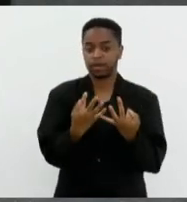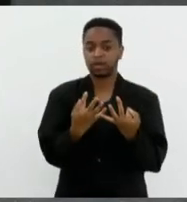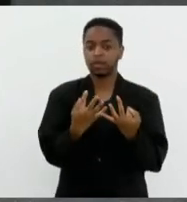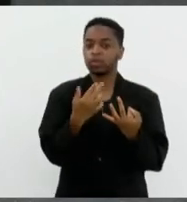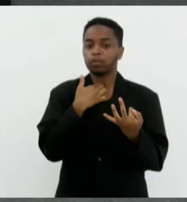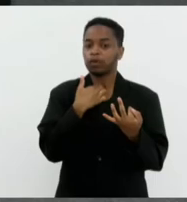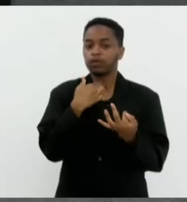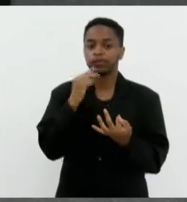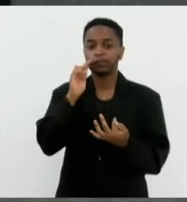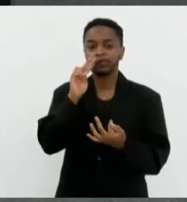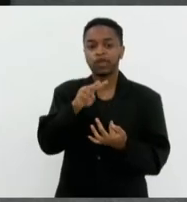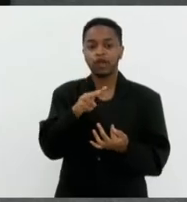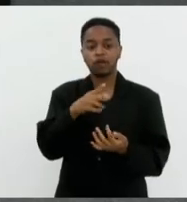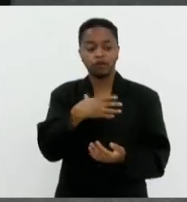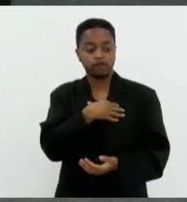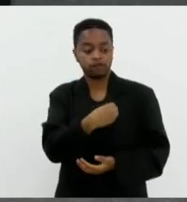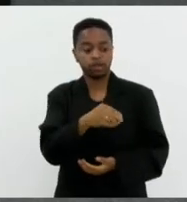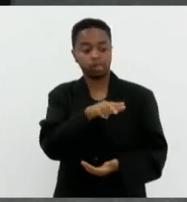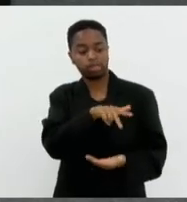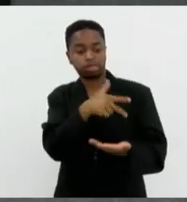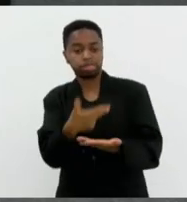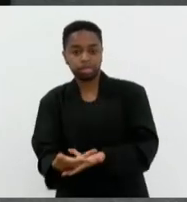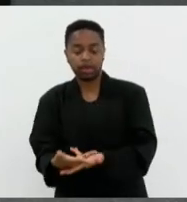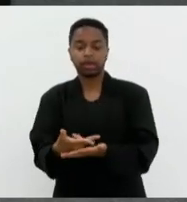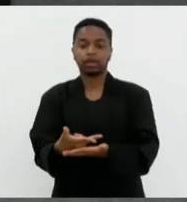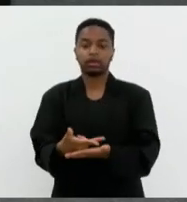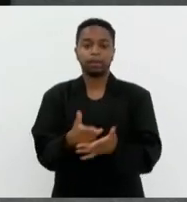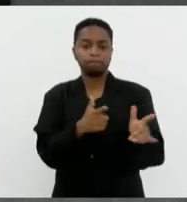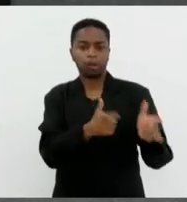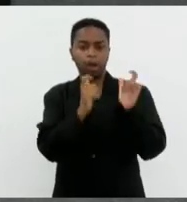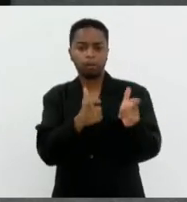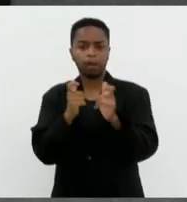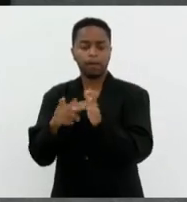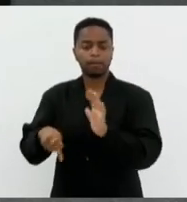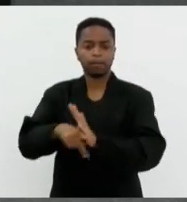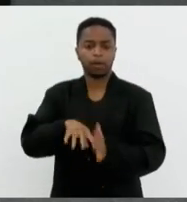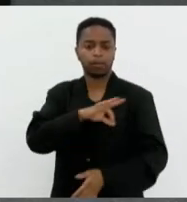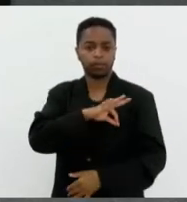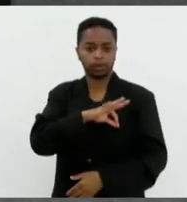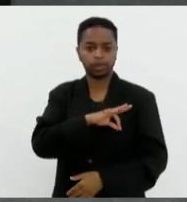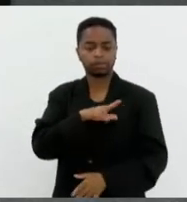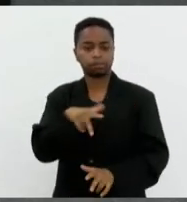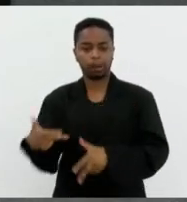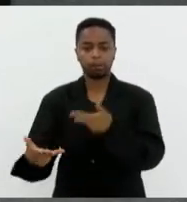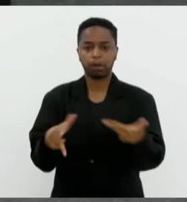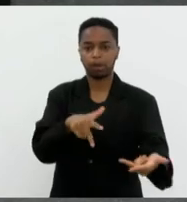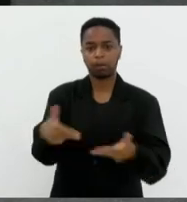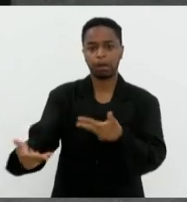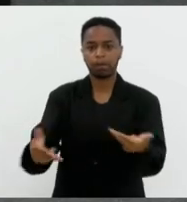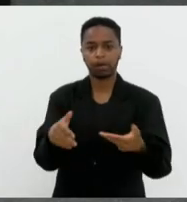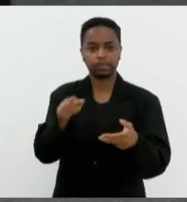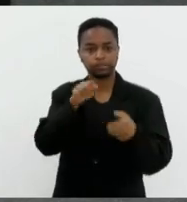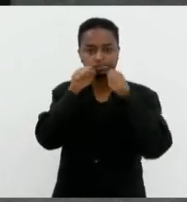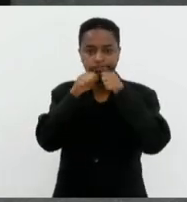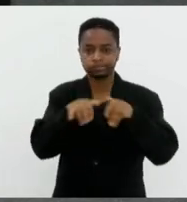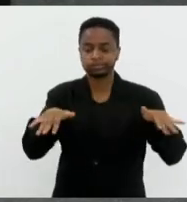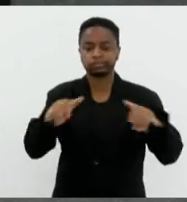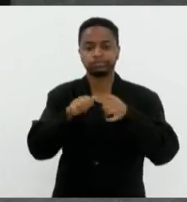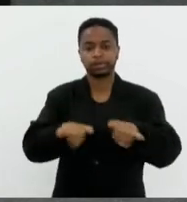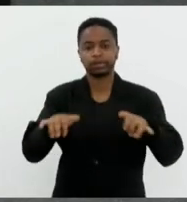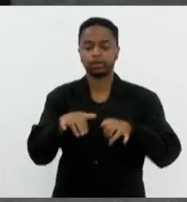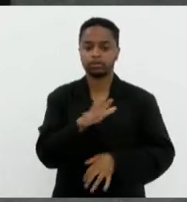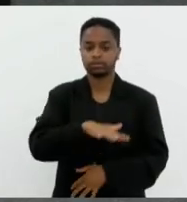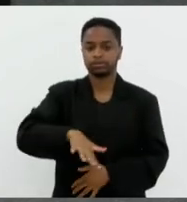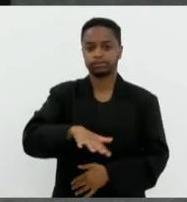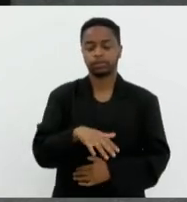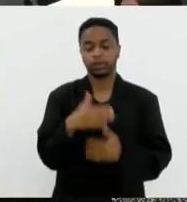filho tombado com o fuzil, com as balas do fuzil da polícia e os seus corpos jorrando sangue pelo chão. Muito